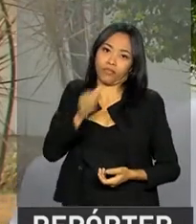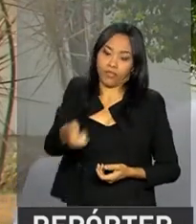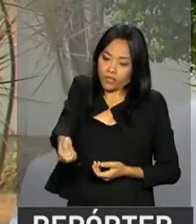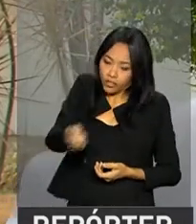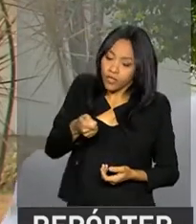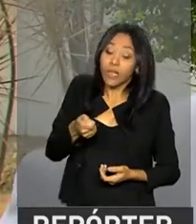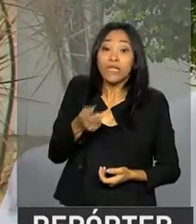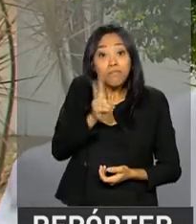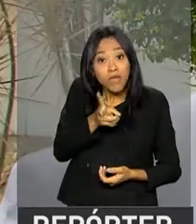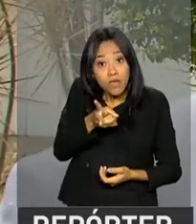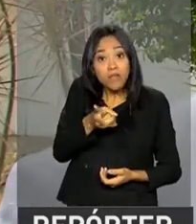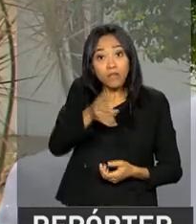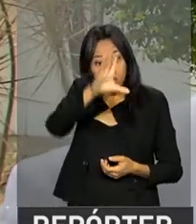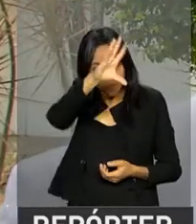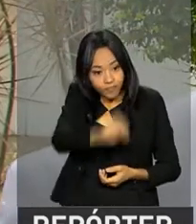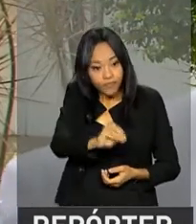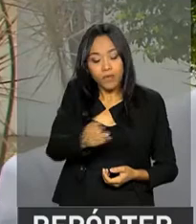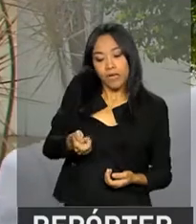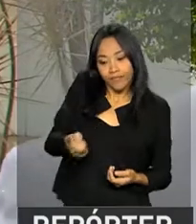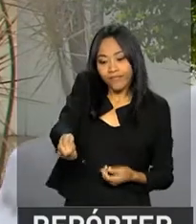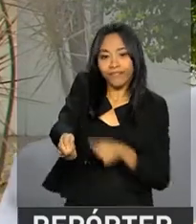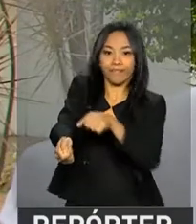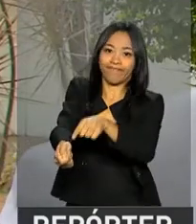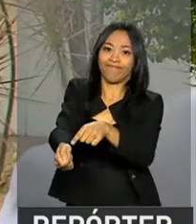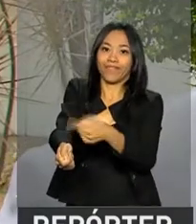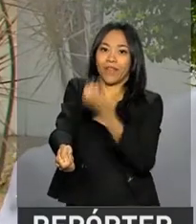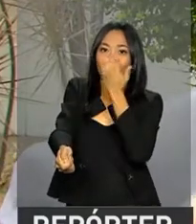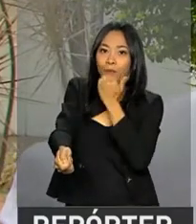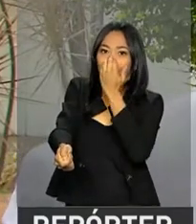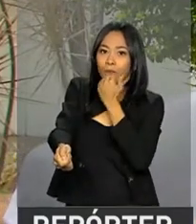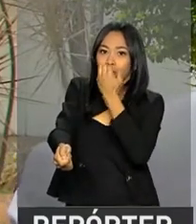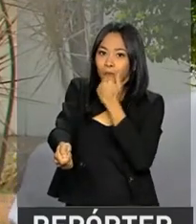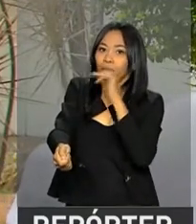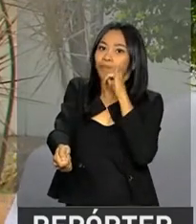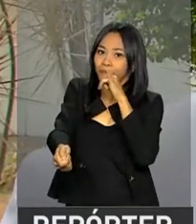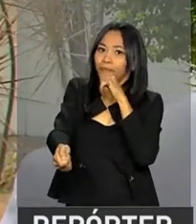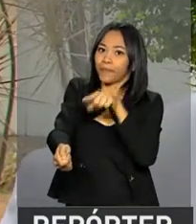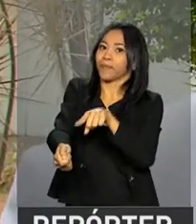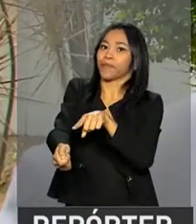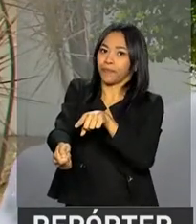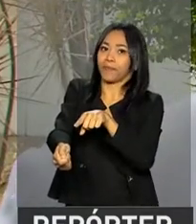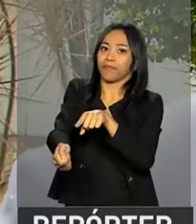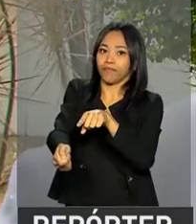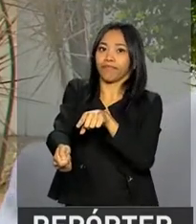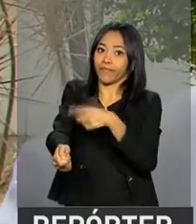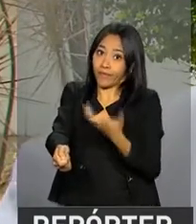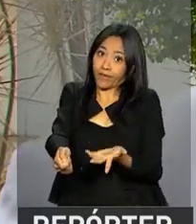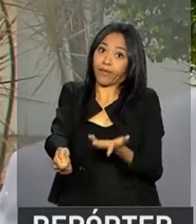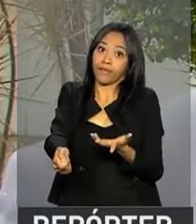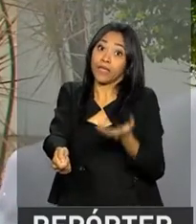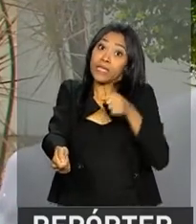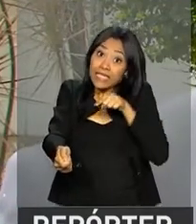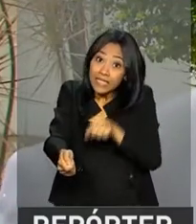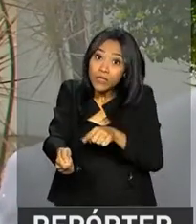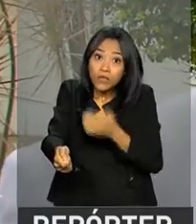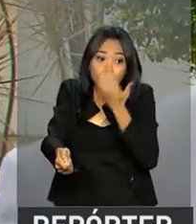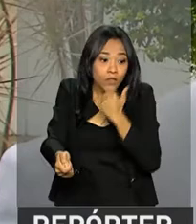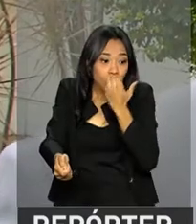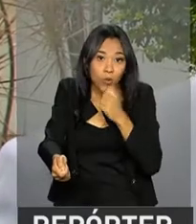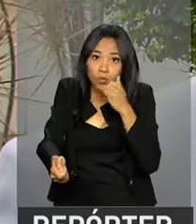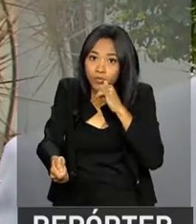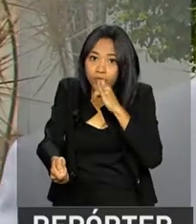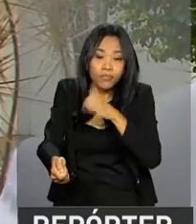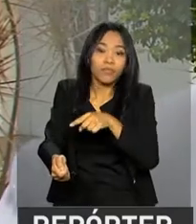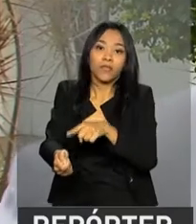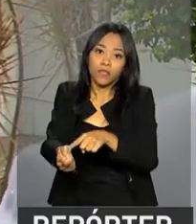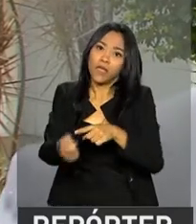conectados mesmo que desligados mais conectados eles estão na verdade ligado esperando um sinal do controle remoto isso tem um consumo de energia que